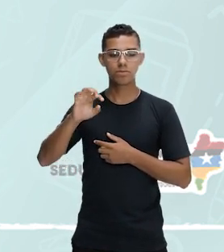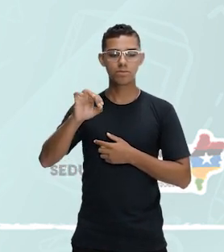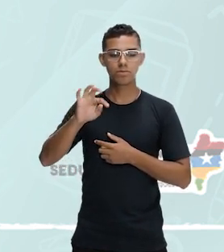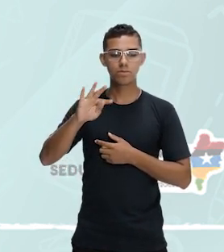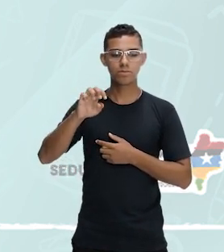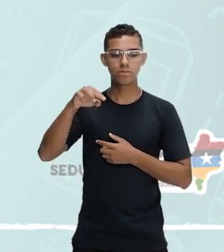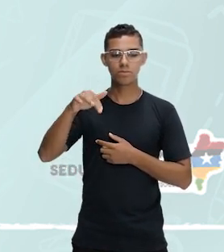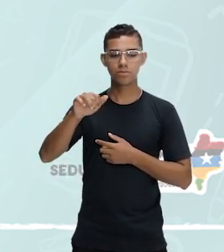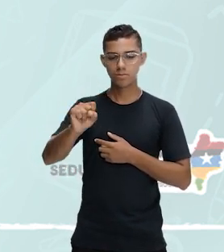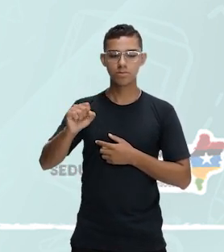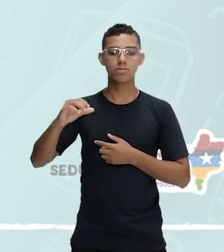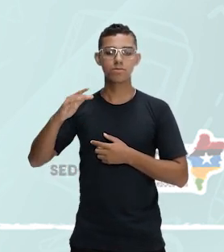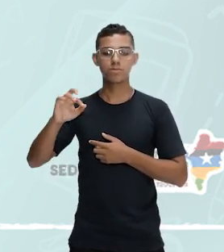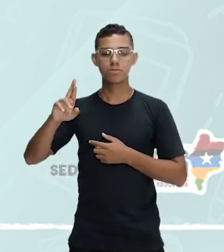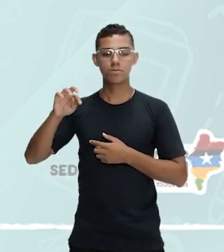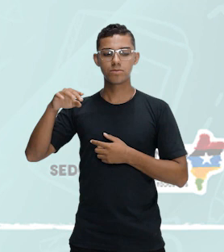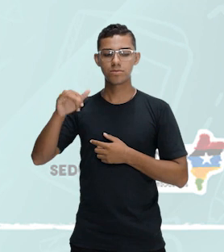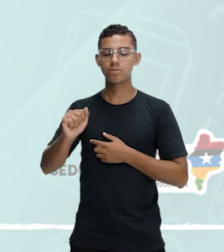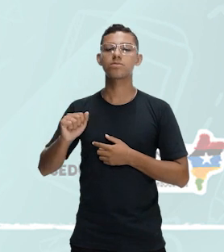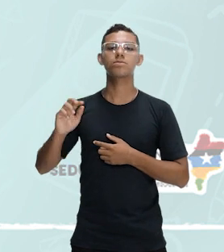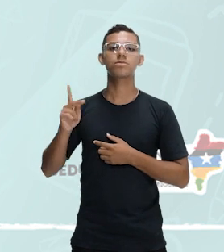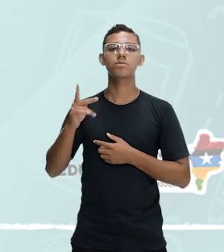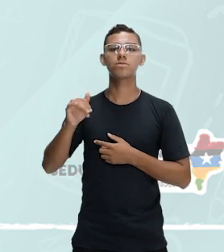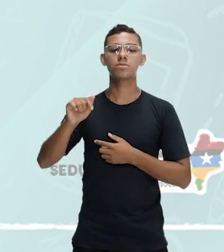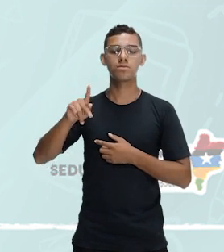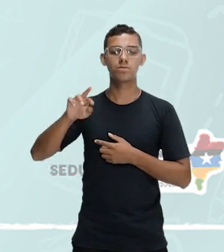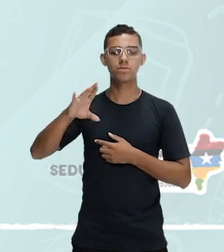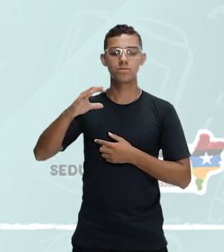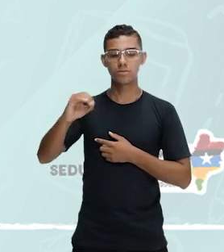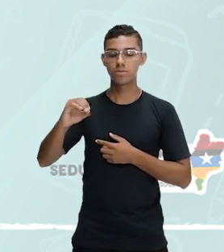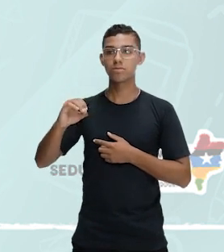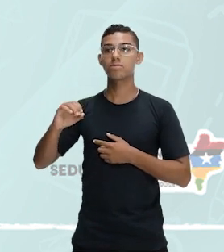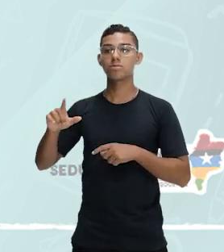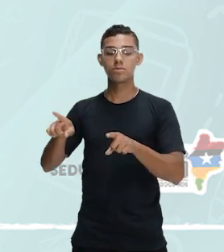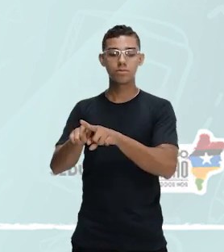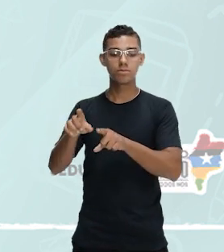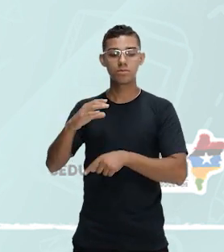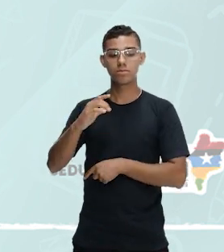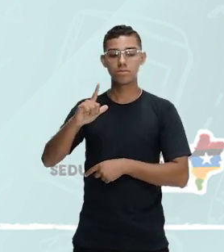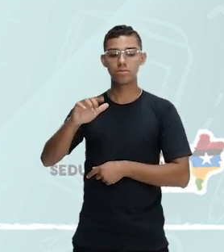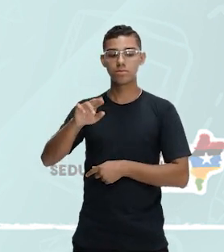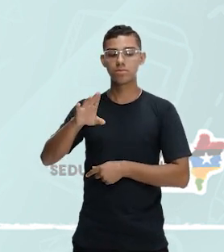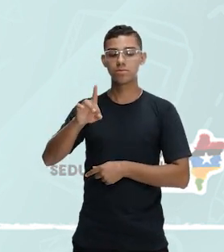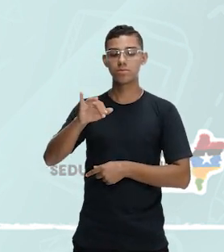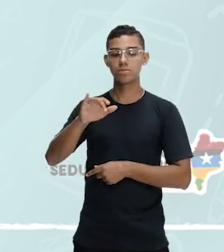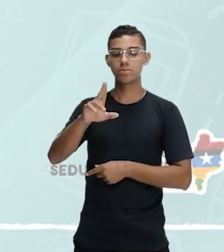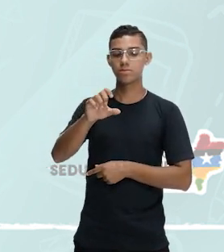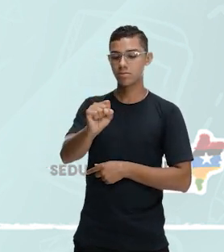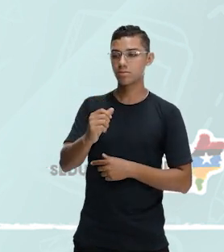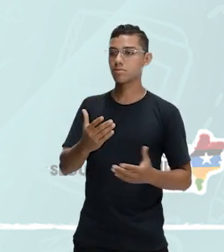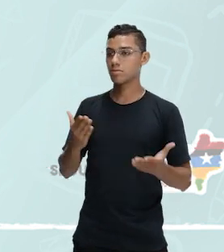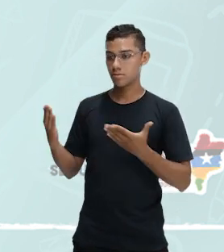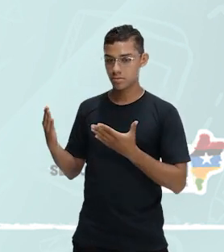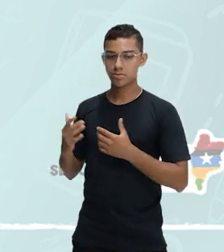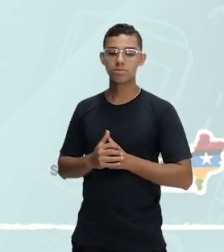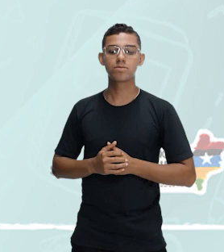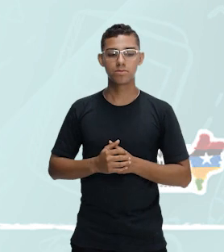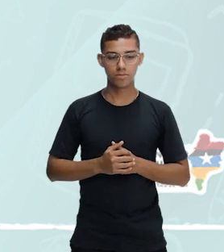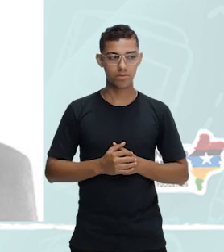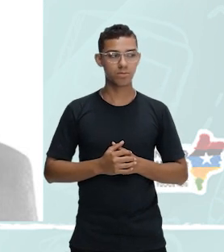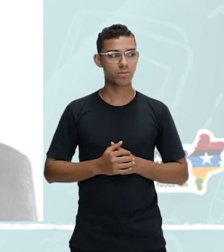Niceia e finalizamos aí com o Cláudio Ptolomeus. Tá, ok? Então vamos lá,